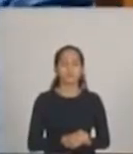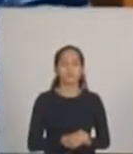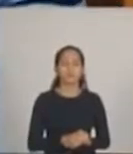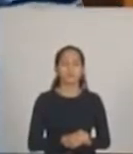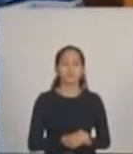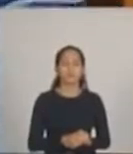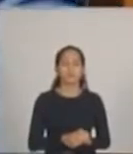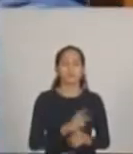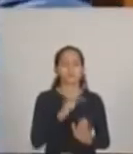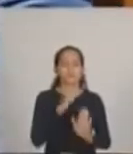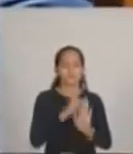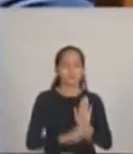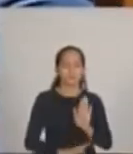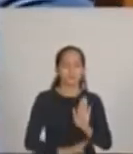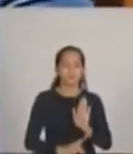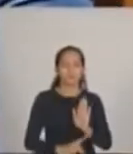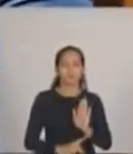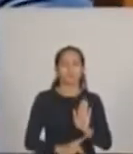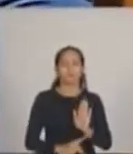Projeto